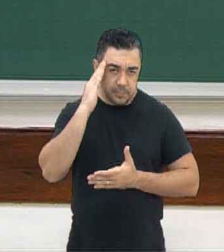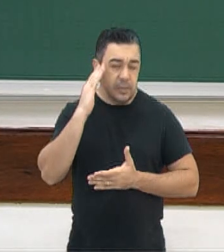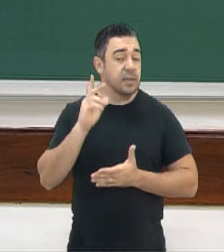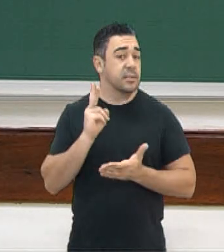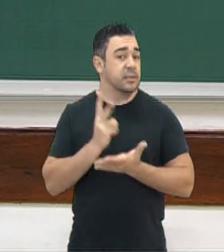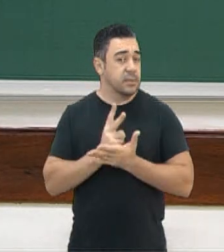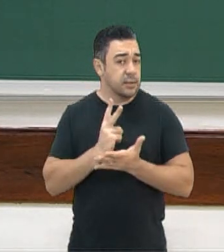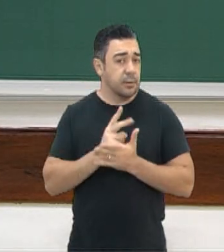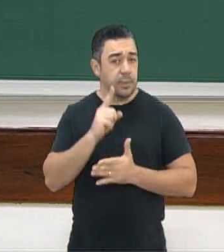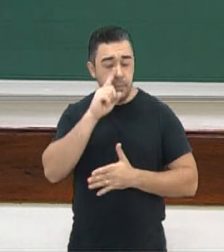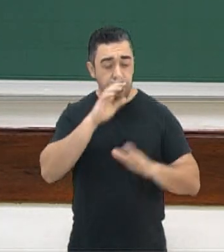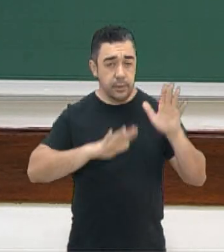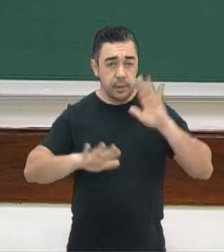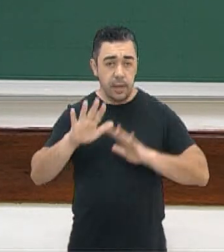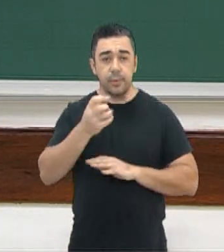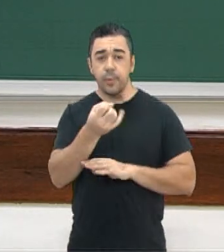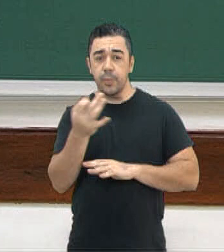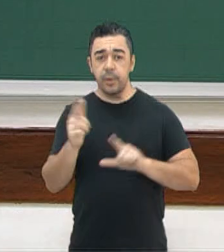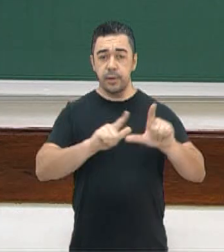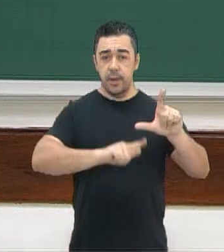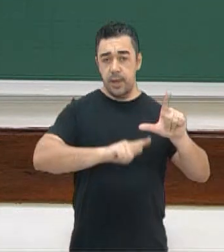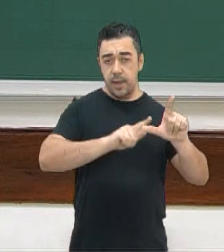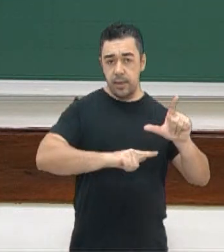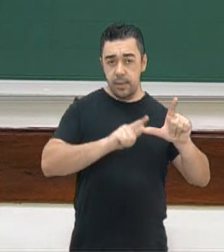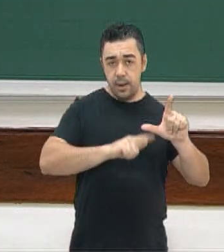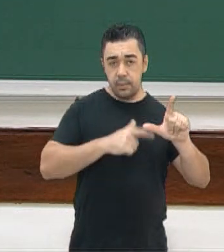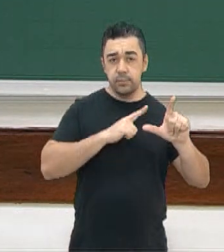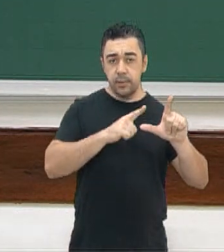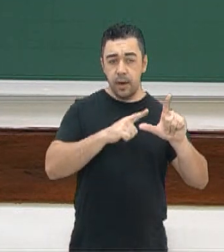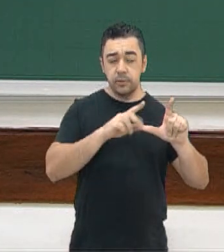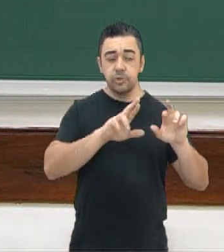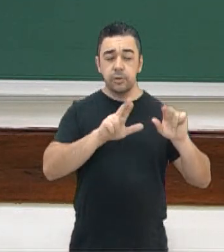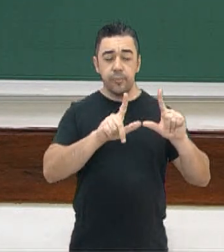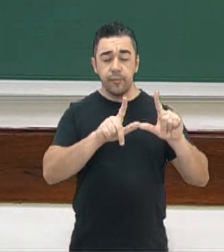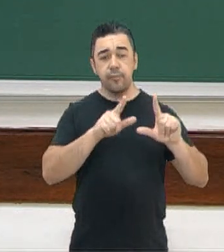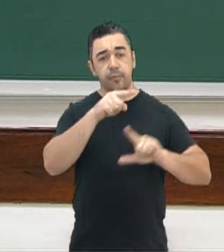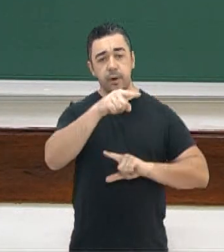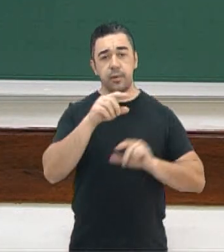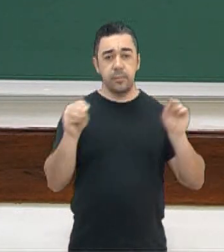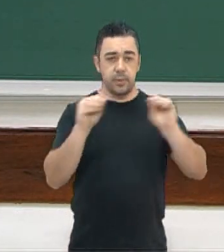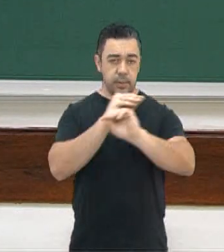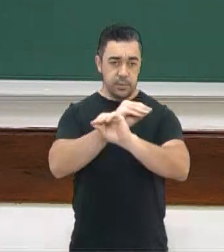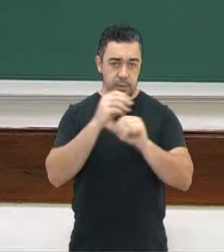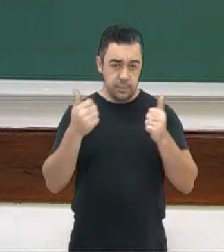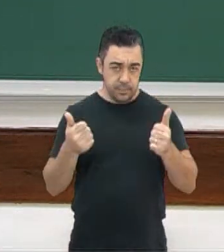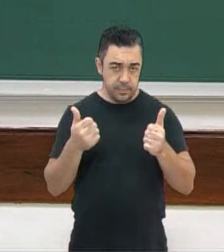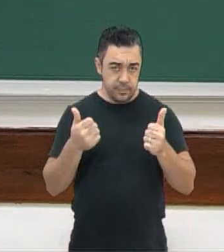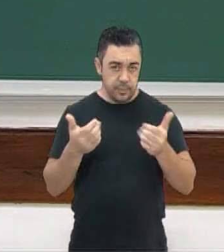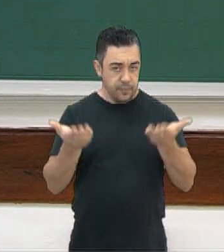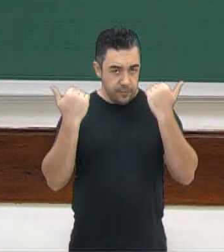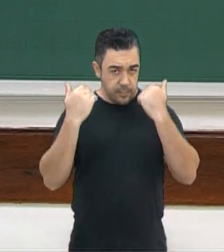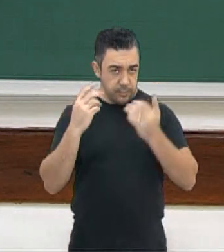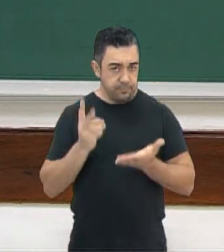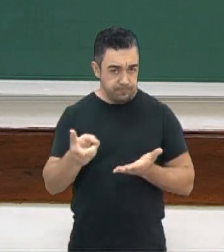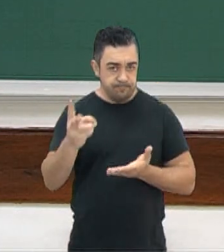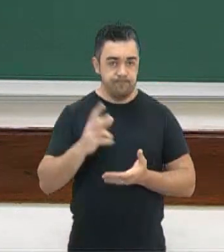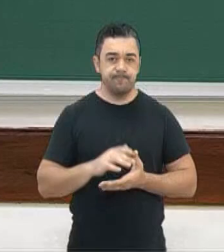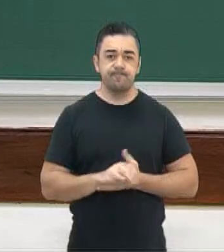tomando cuidado com a quantidade de letras que eu tenho diferentes uma da outra. Vamos continuar?